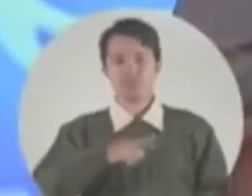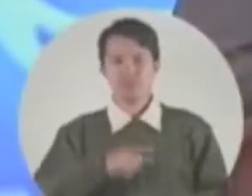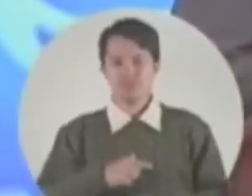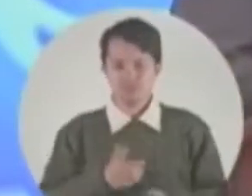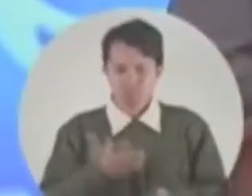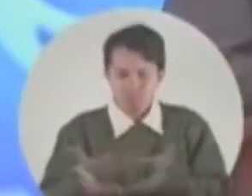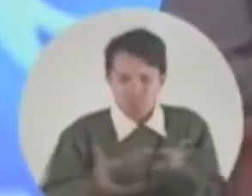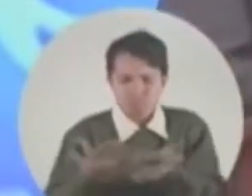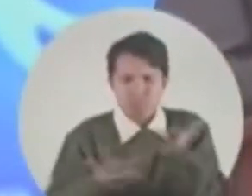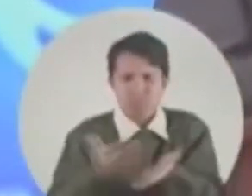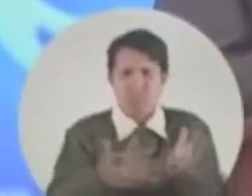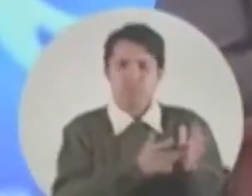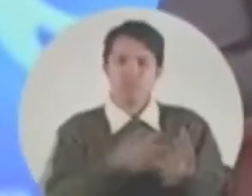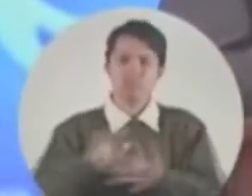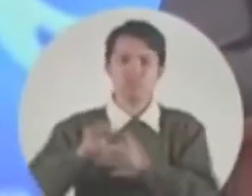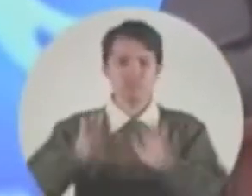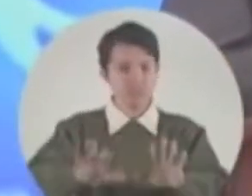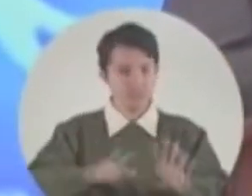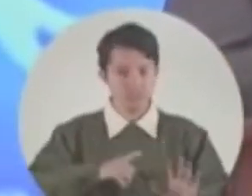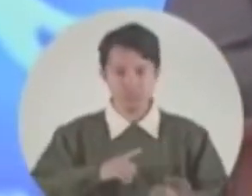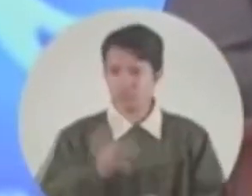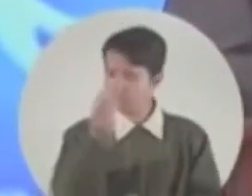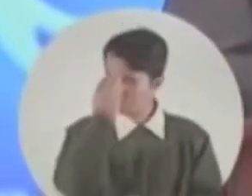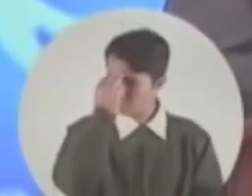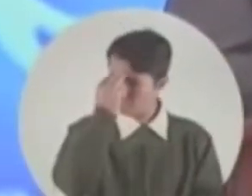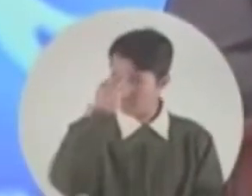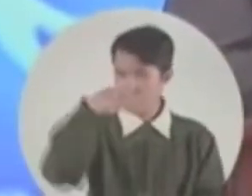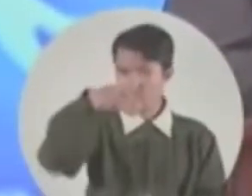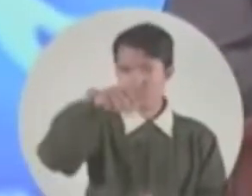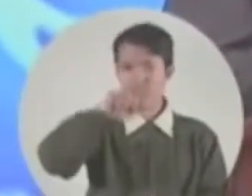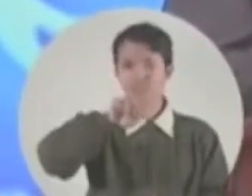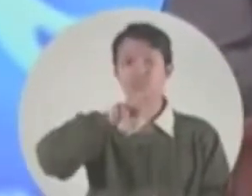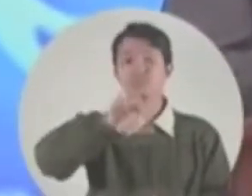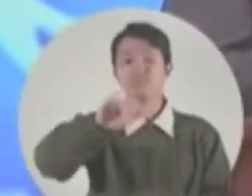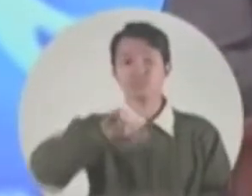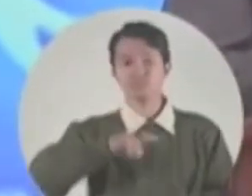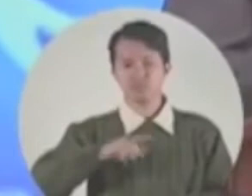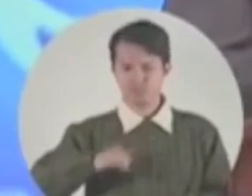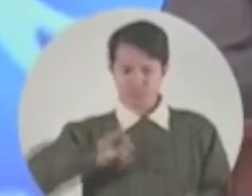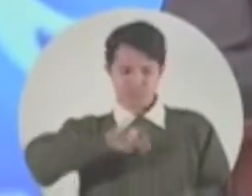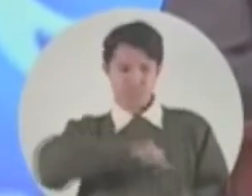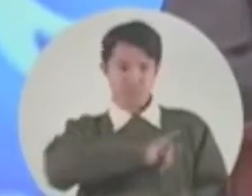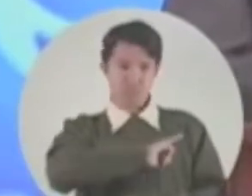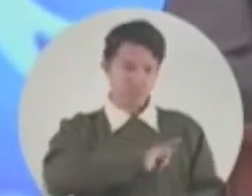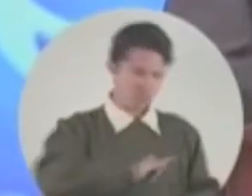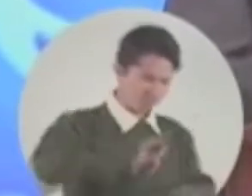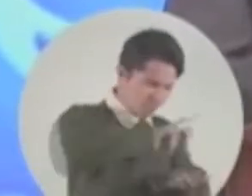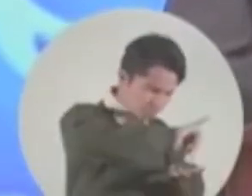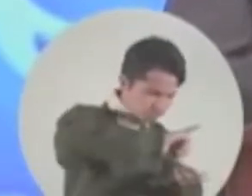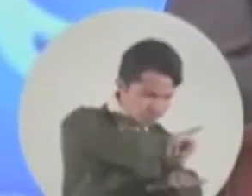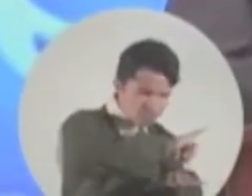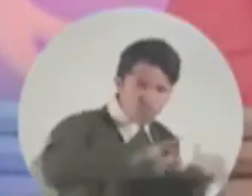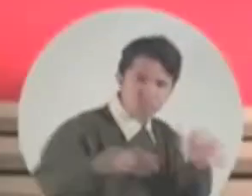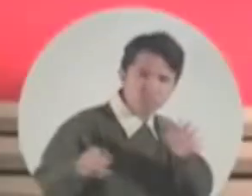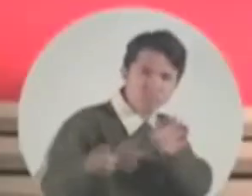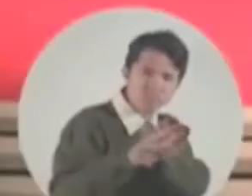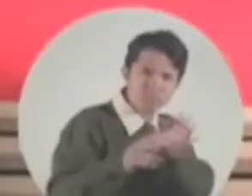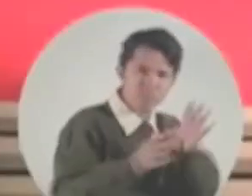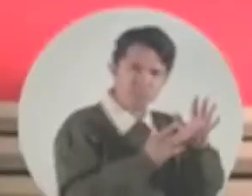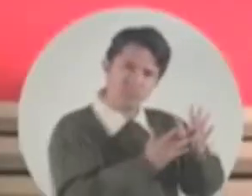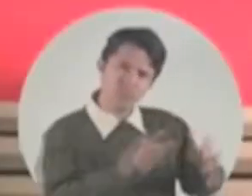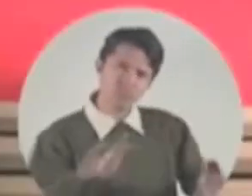de nardo puro, que era um perfume caro, e derramou-o sobre os pés de